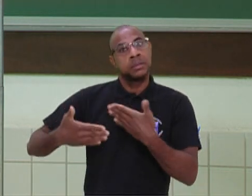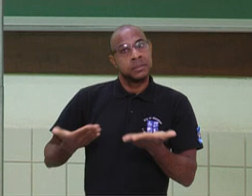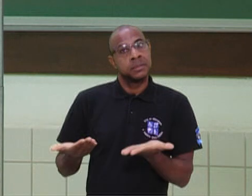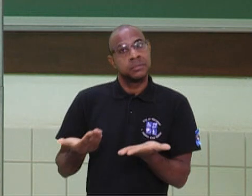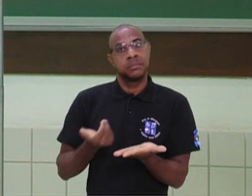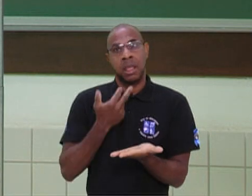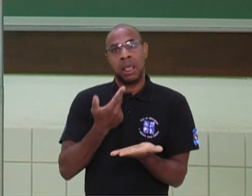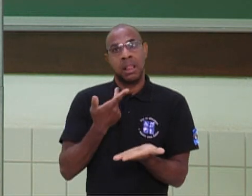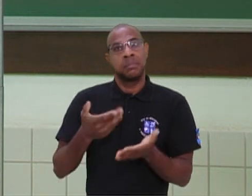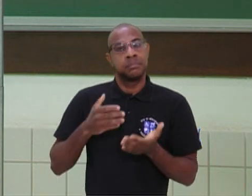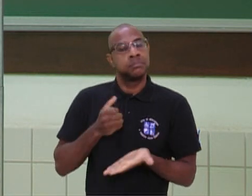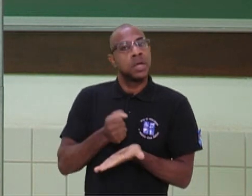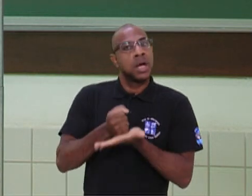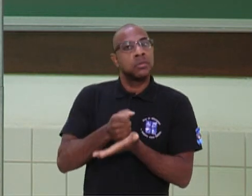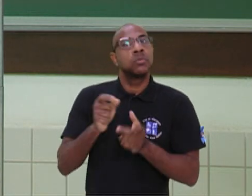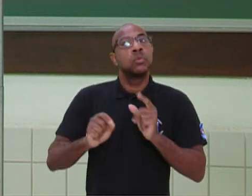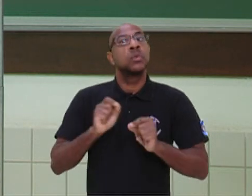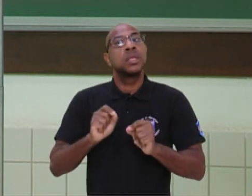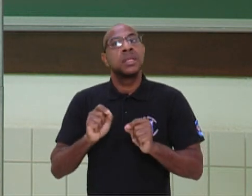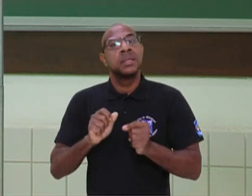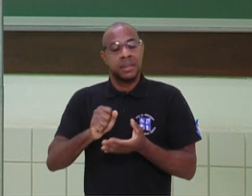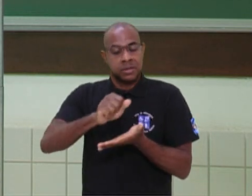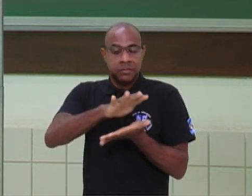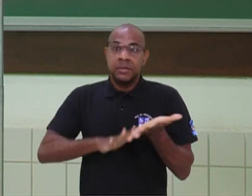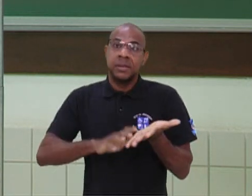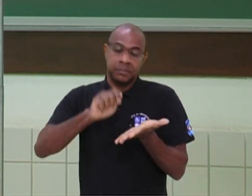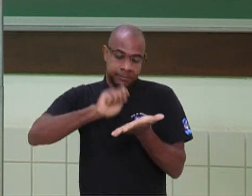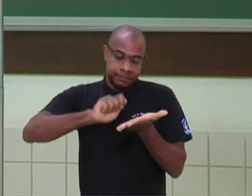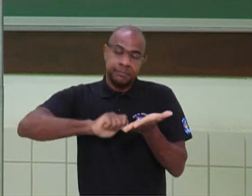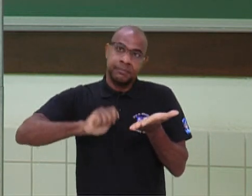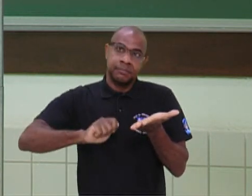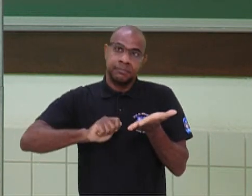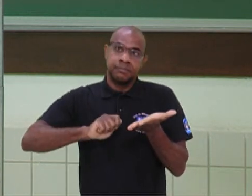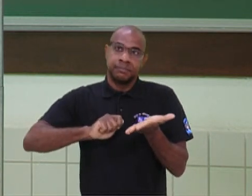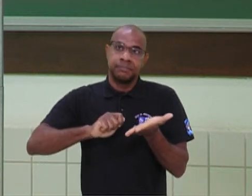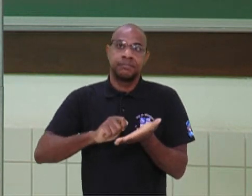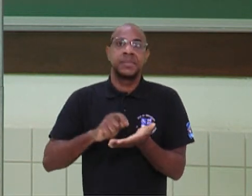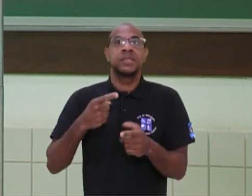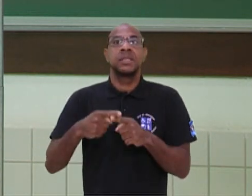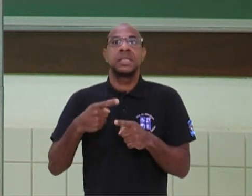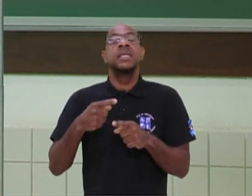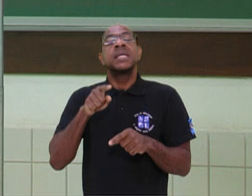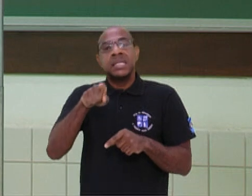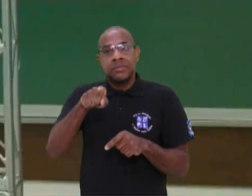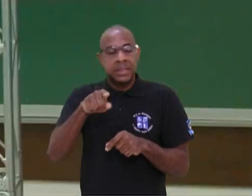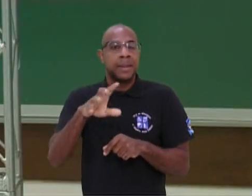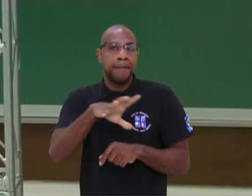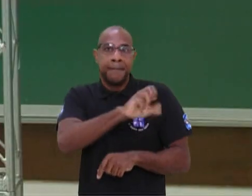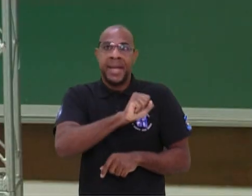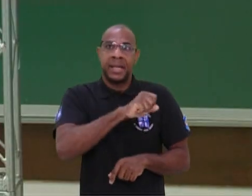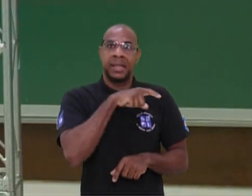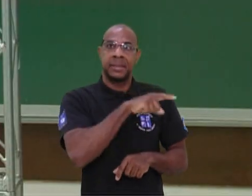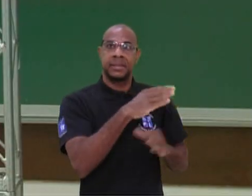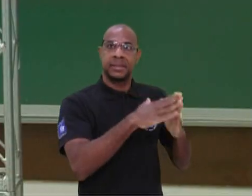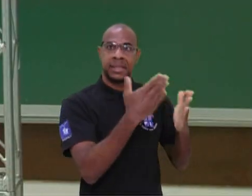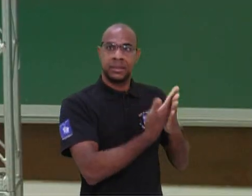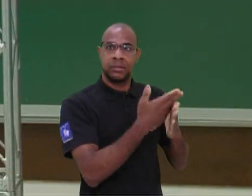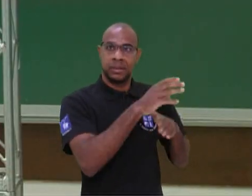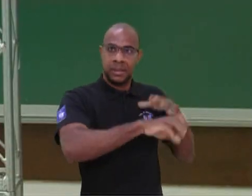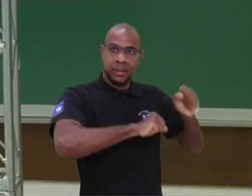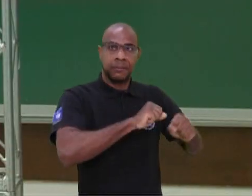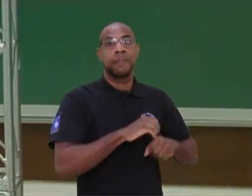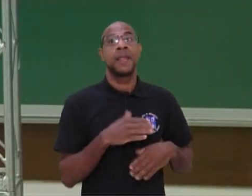línguas, ele vai te ajudar na resolução das atividades que você pega quinzenalmente na escola, ok? Agora, se você